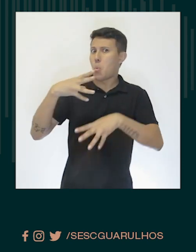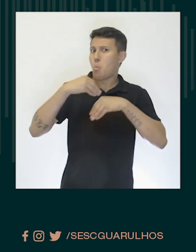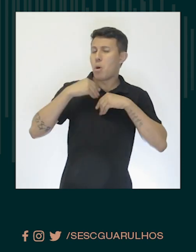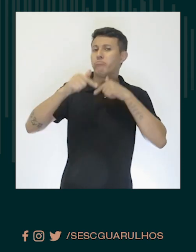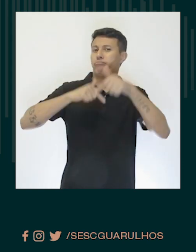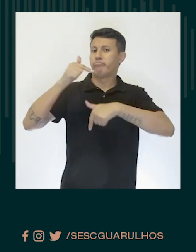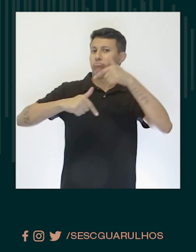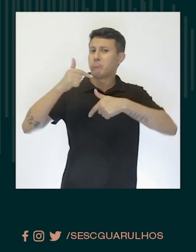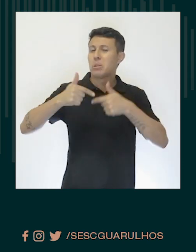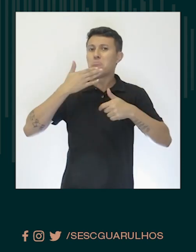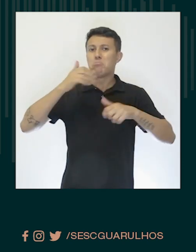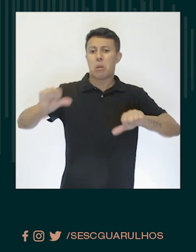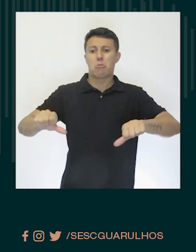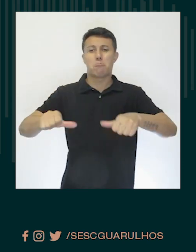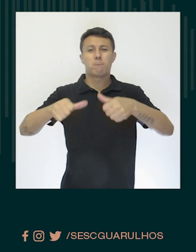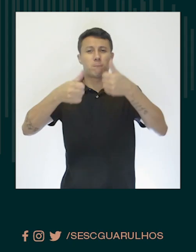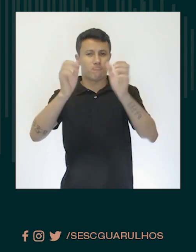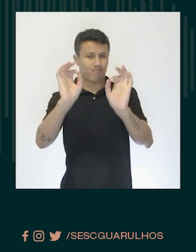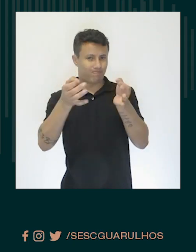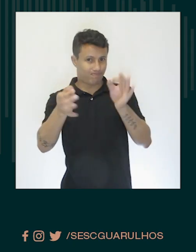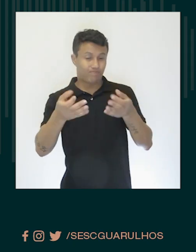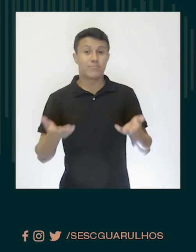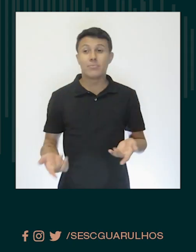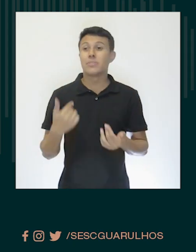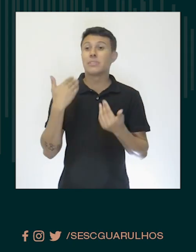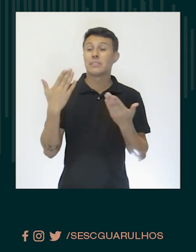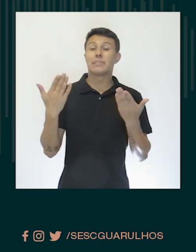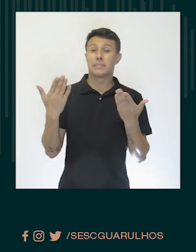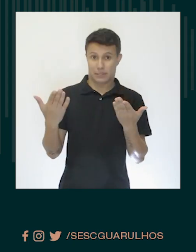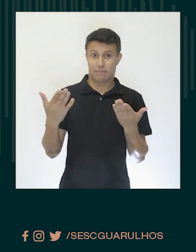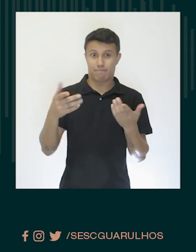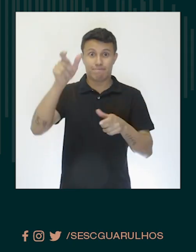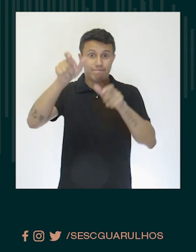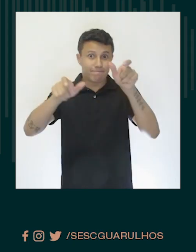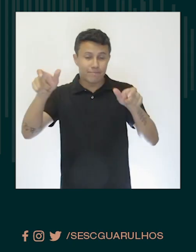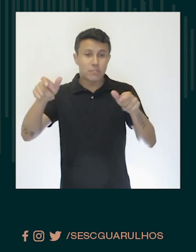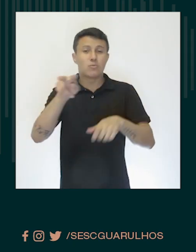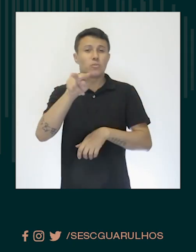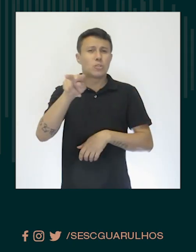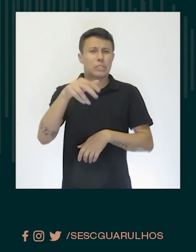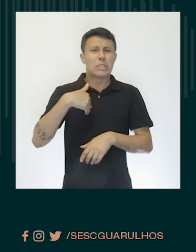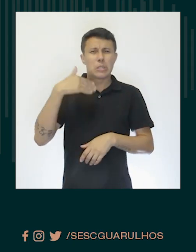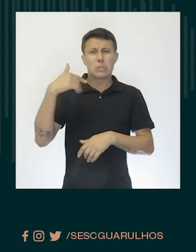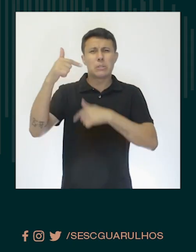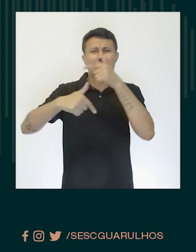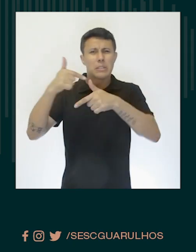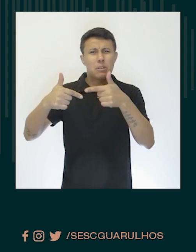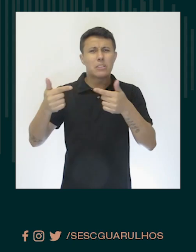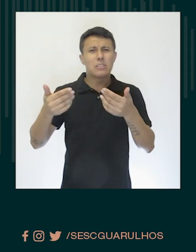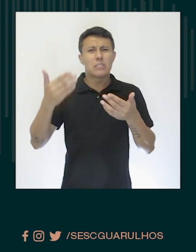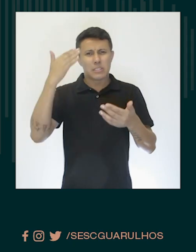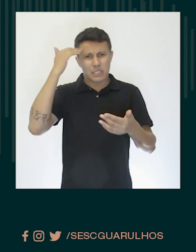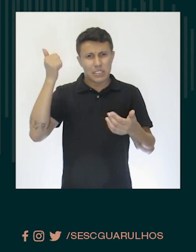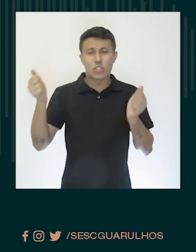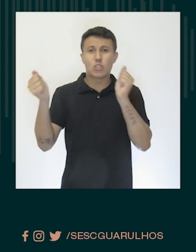ficar cada vez melhor, né, gente? E bom, pessoal, como eu sei que o trabalho de vocês está ligado